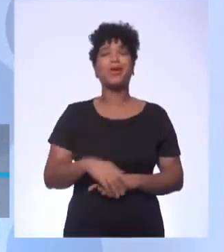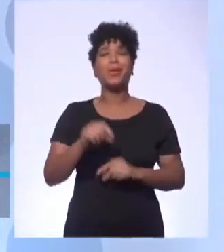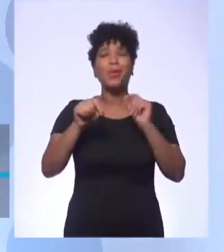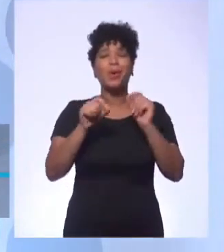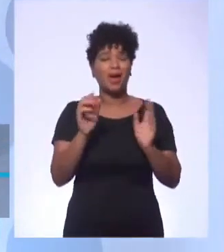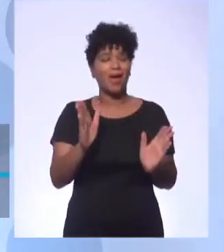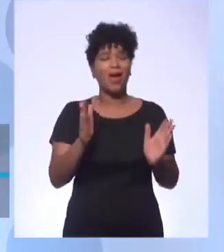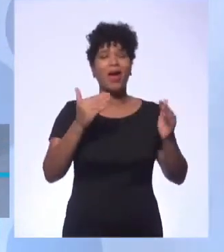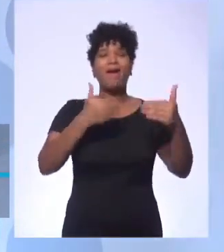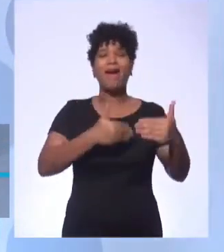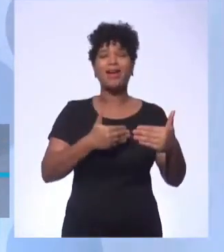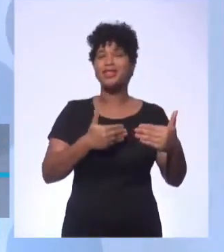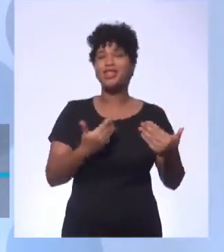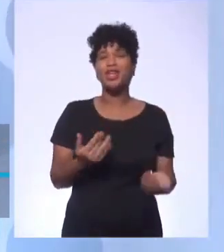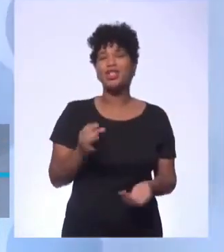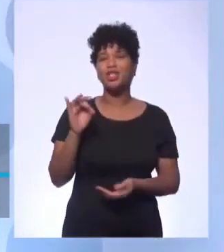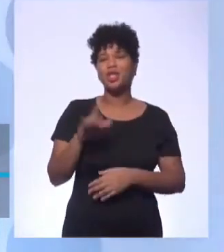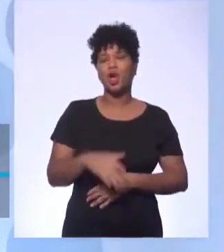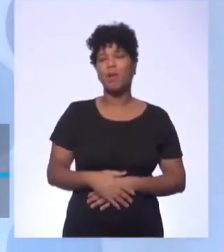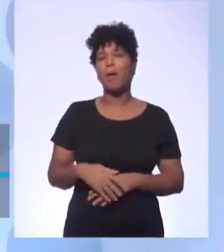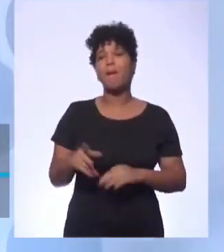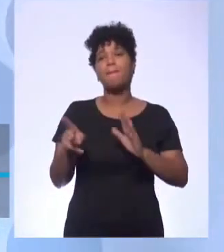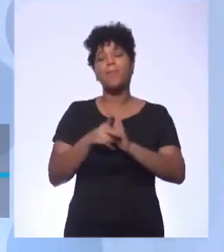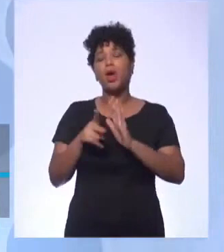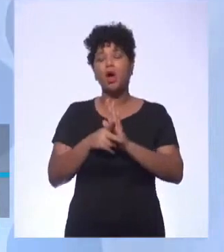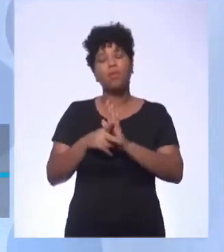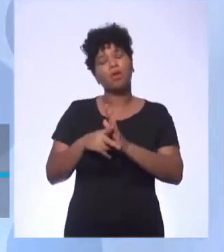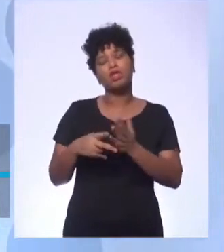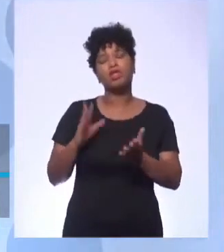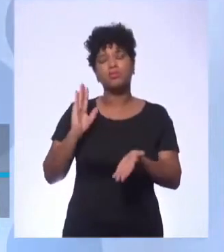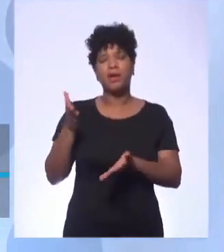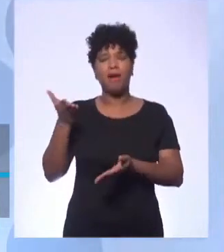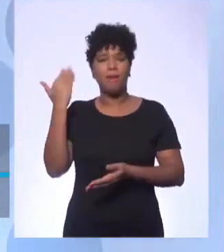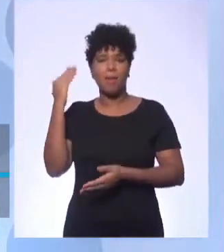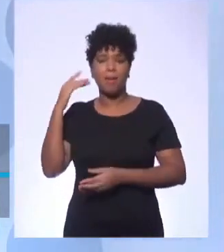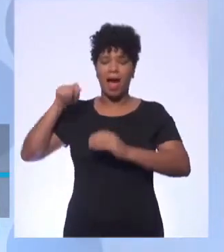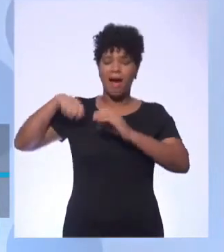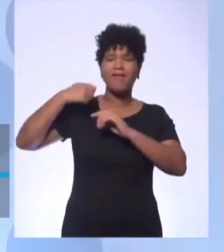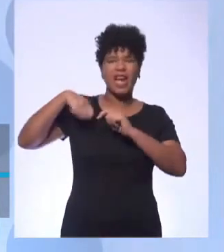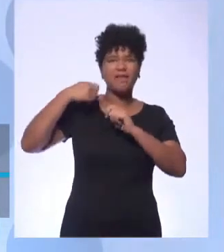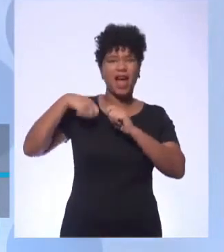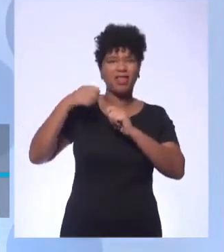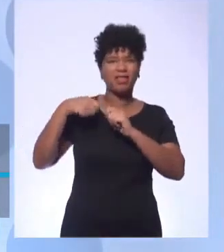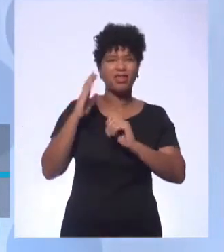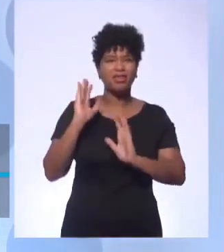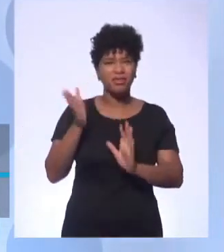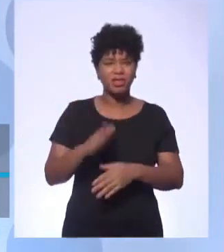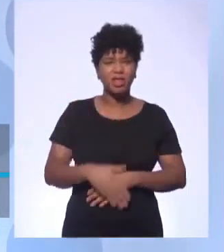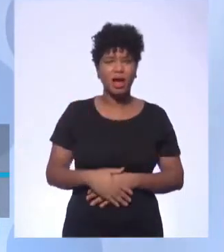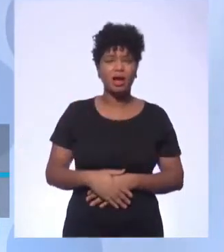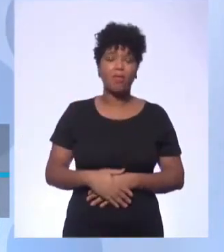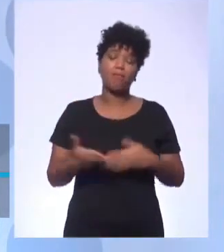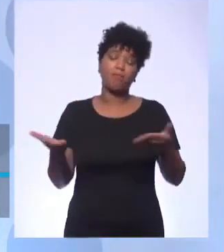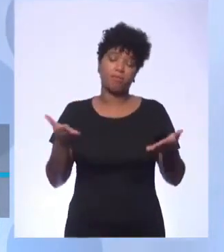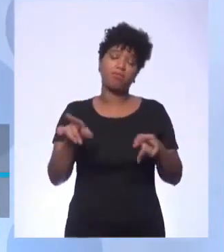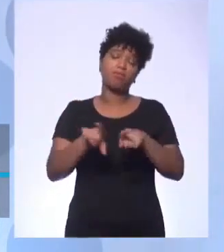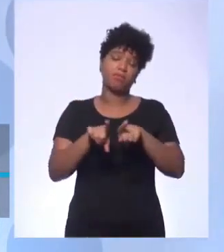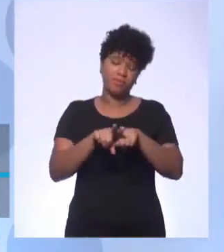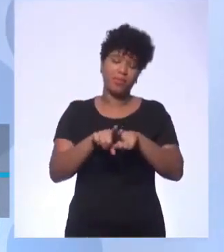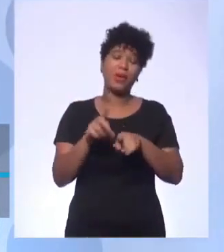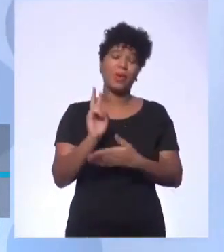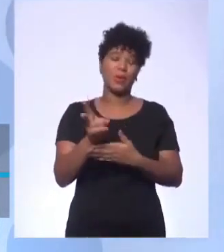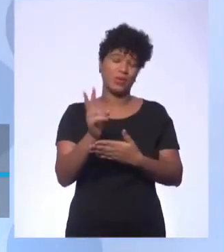não eram acústicos. Eram apenas gravações, samplers, enfim, né? E isso, né, vai se difundindo até chegar nos nossos dias, tá